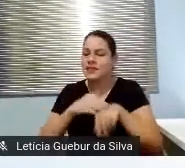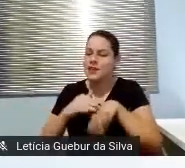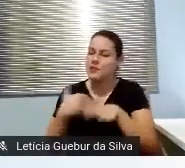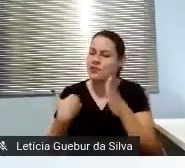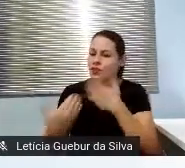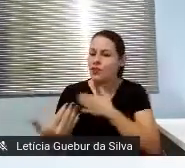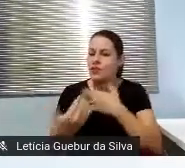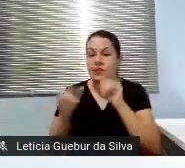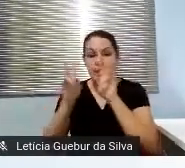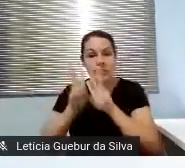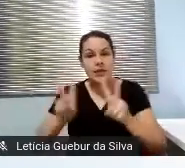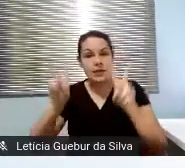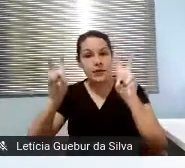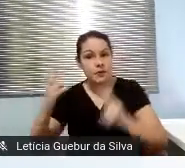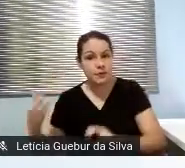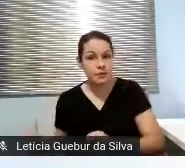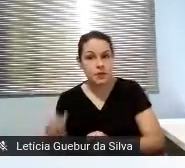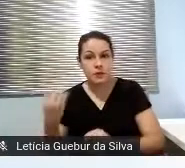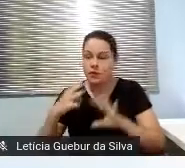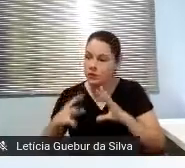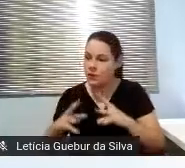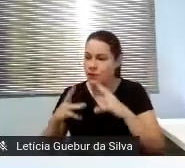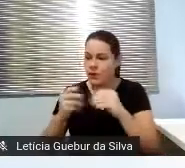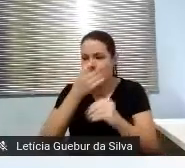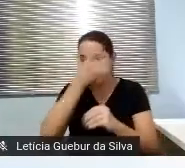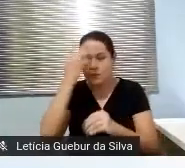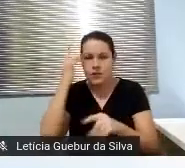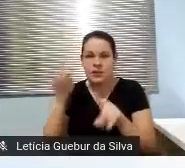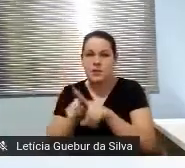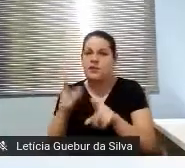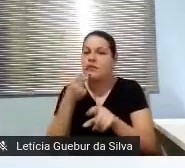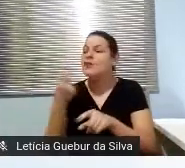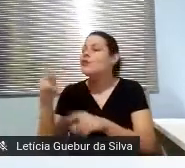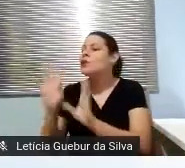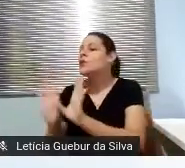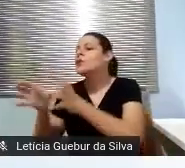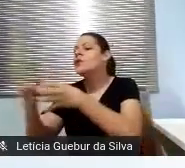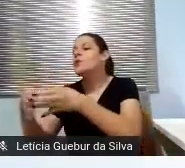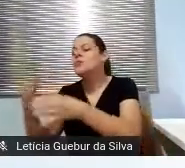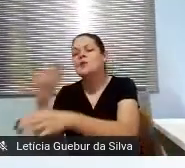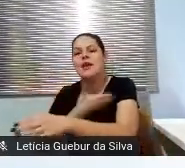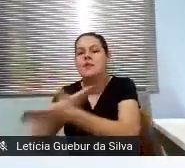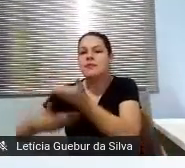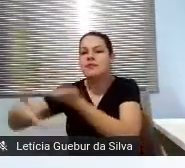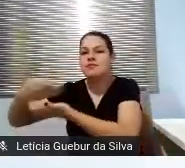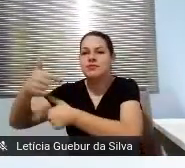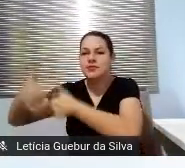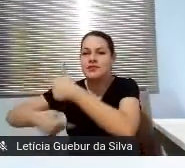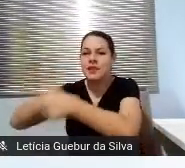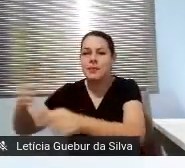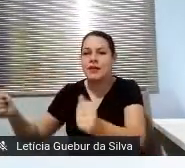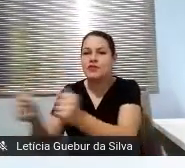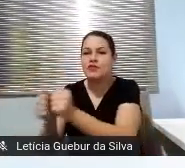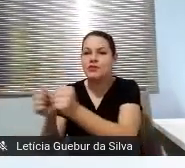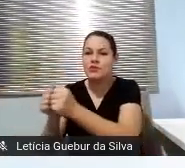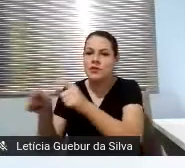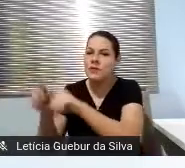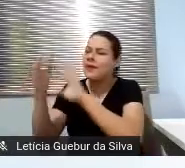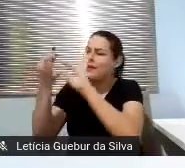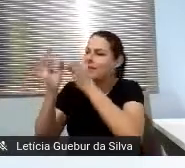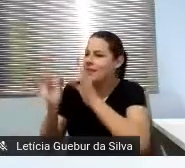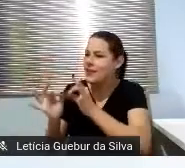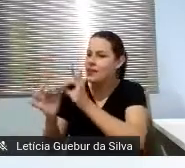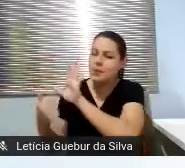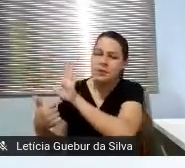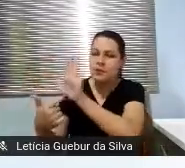DIAP, você, o Marcos, Elaine, toda a equipe de vocês trabalham o tempo todo esmiuçando para passar para o